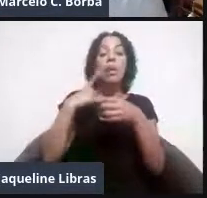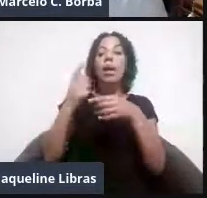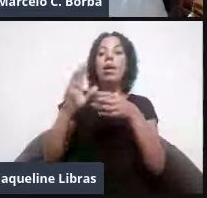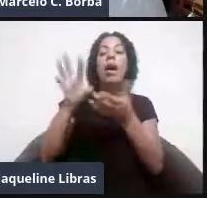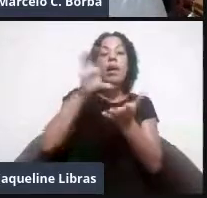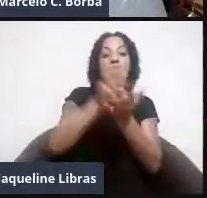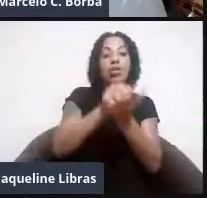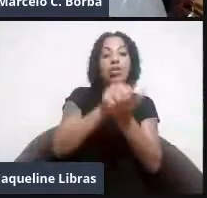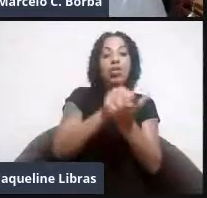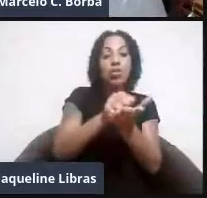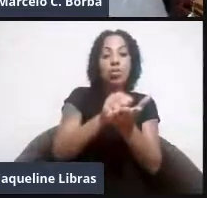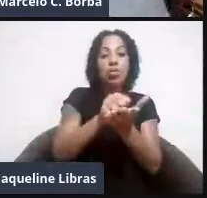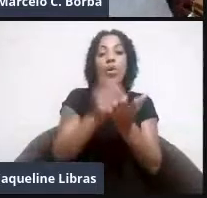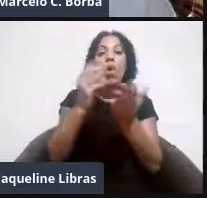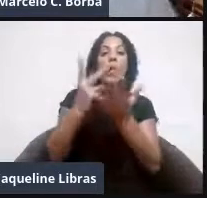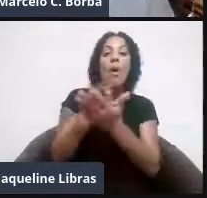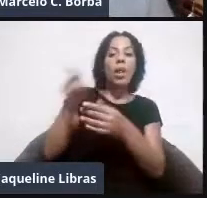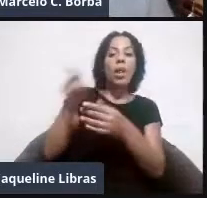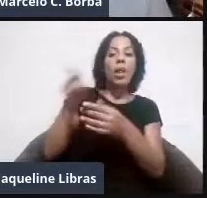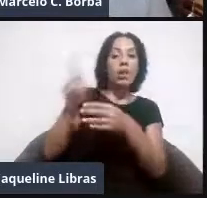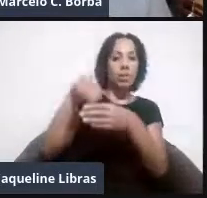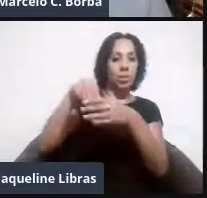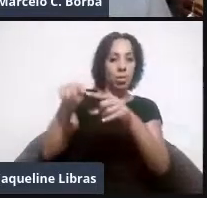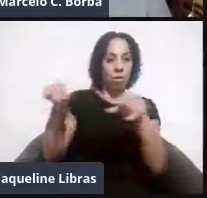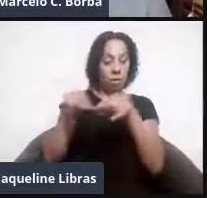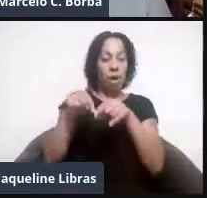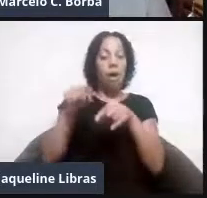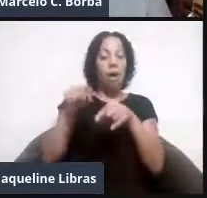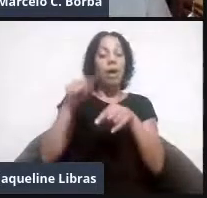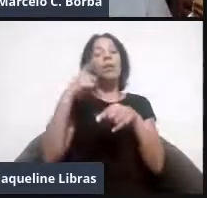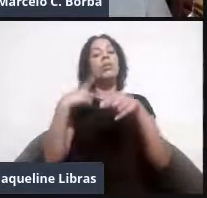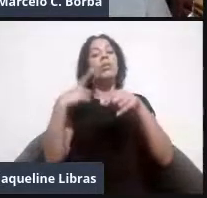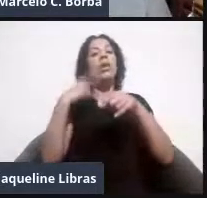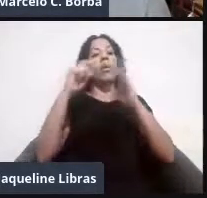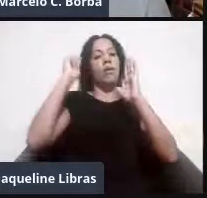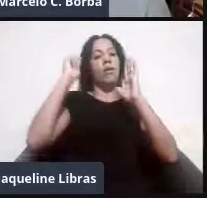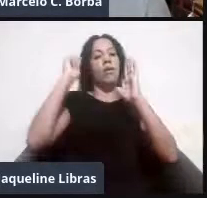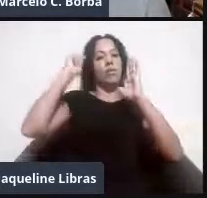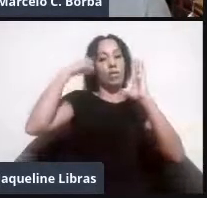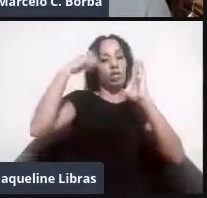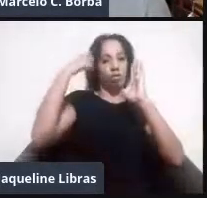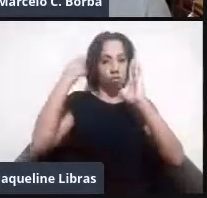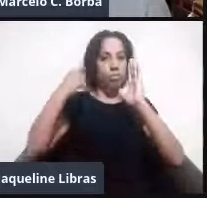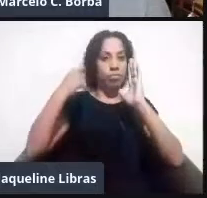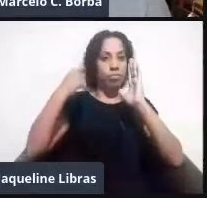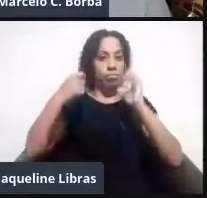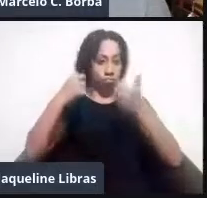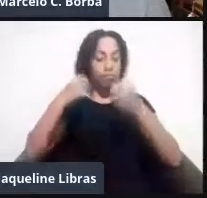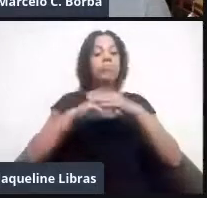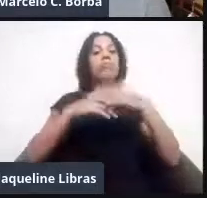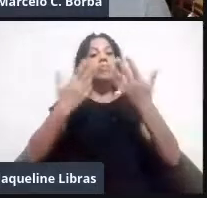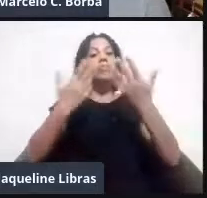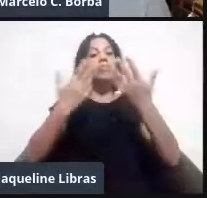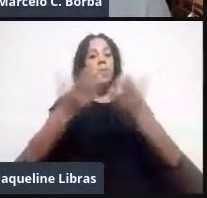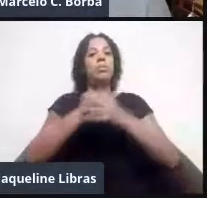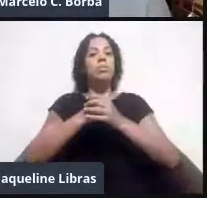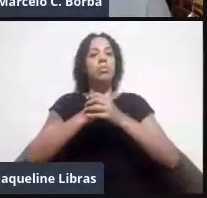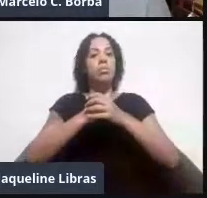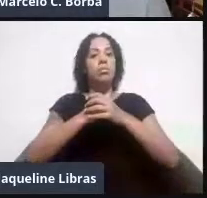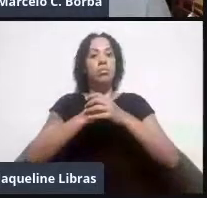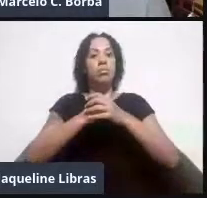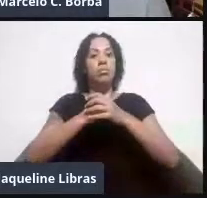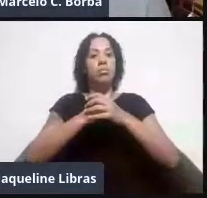que nós trazemos da sala de aula, nós temos aí os vídeos, tá certo? Bom, então, um